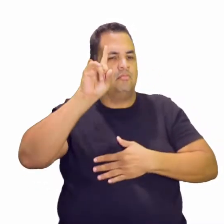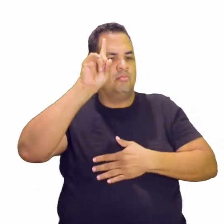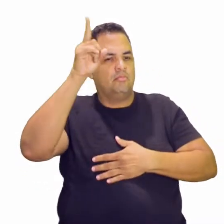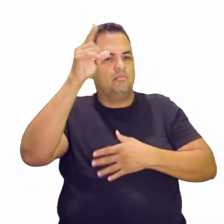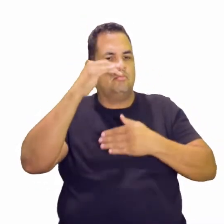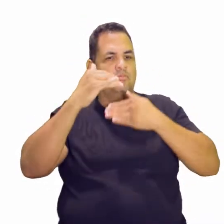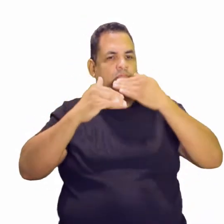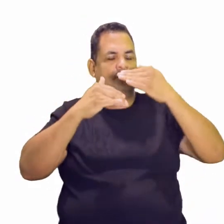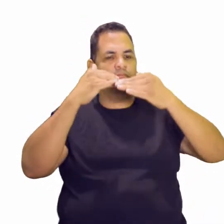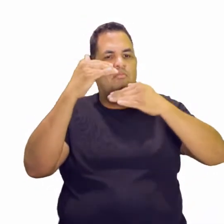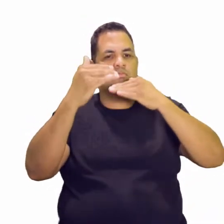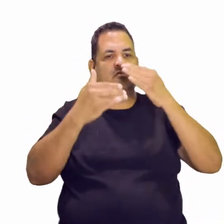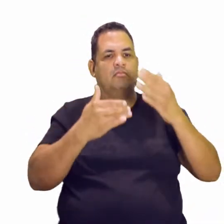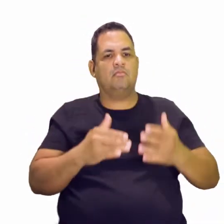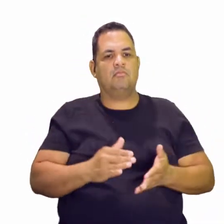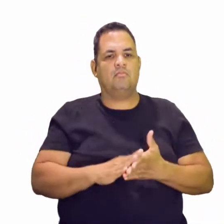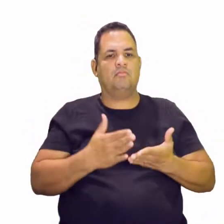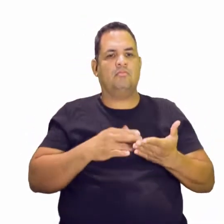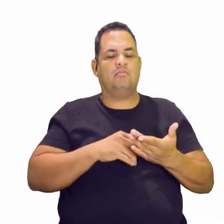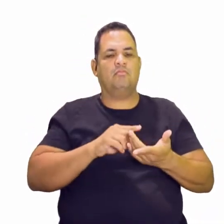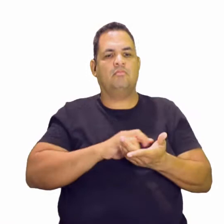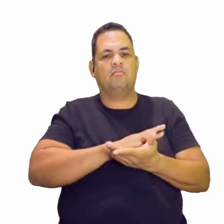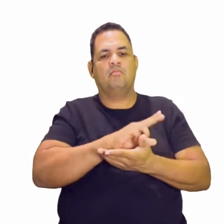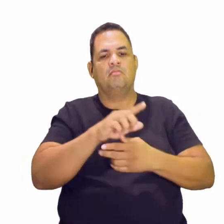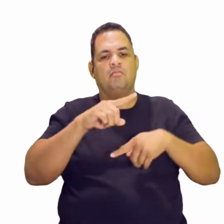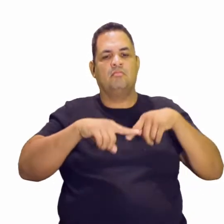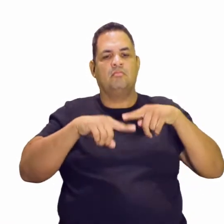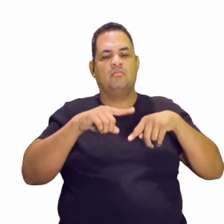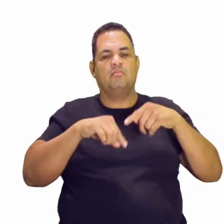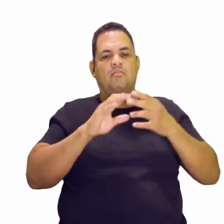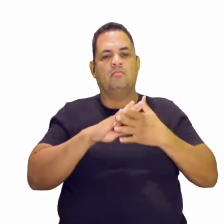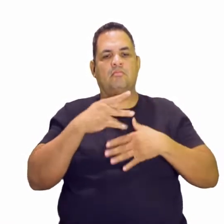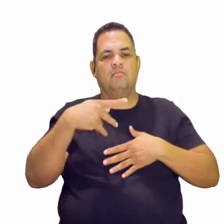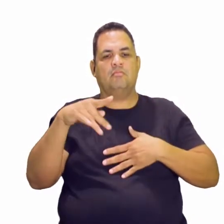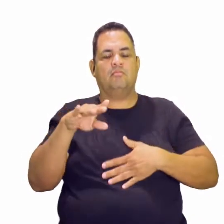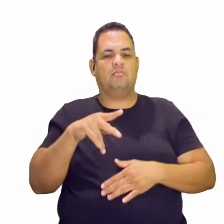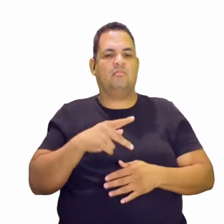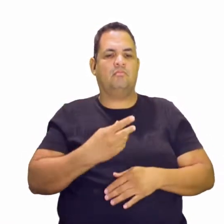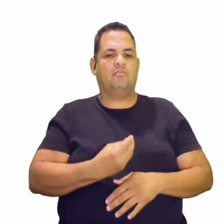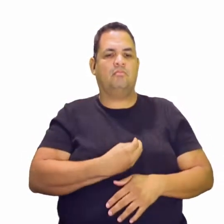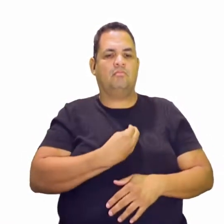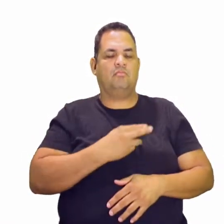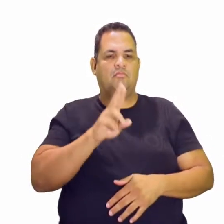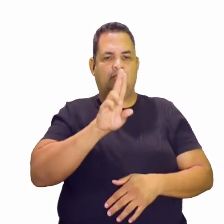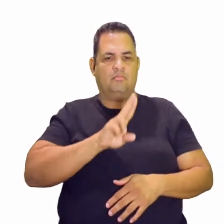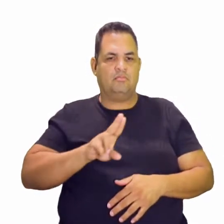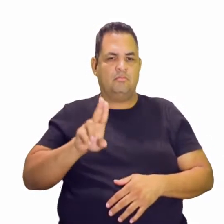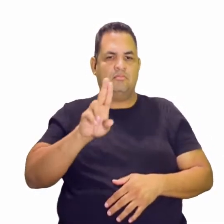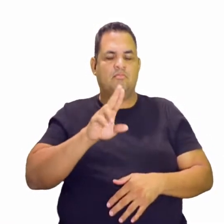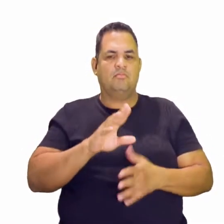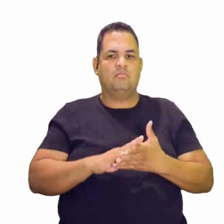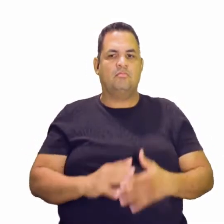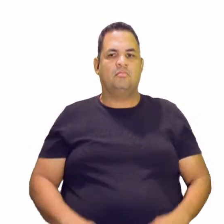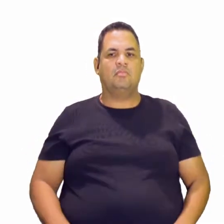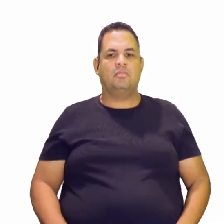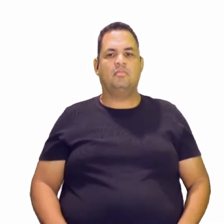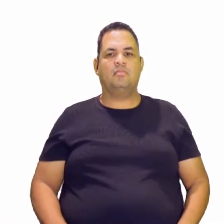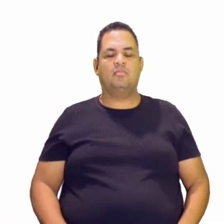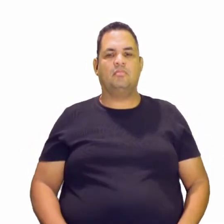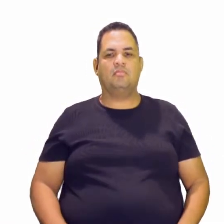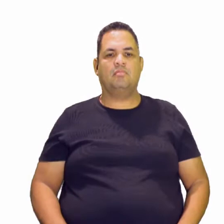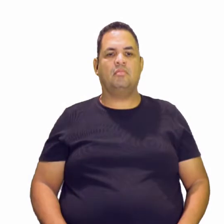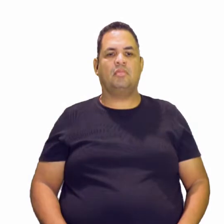criativos, desenvolvem muitos materiais, né, para a sua sobrevivência, para o seu uso. E como